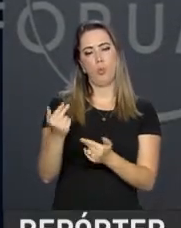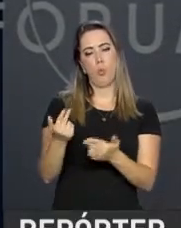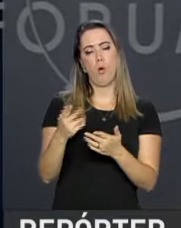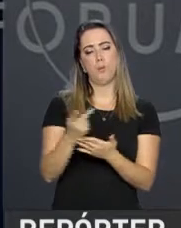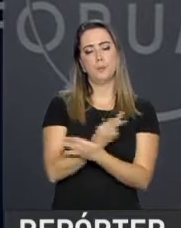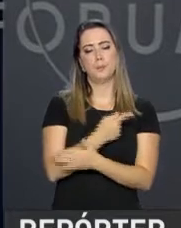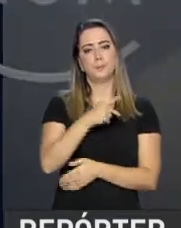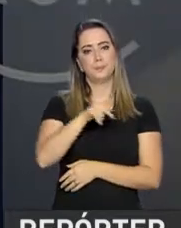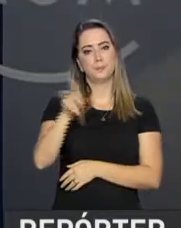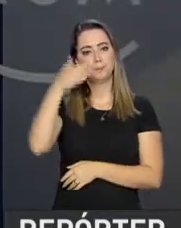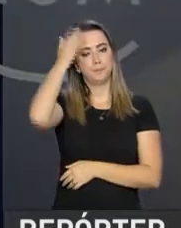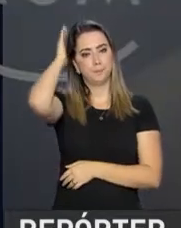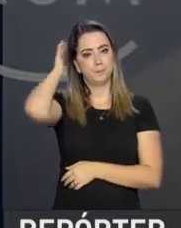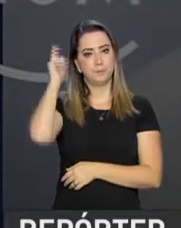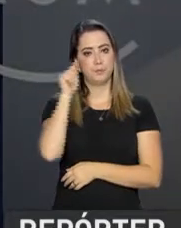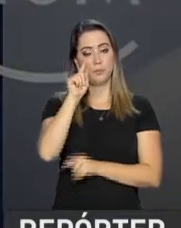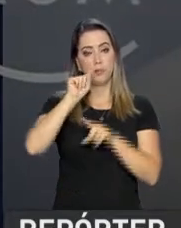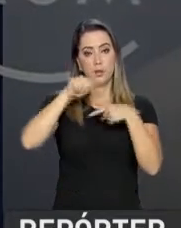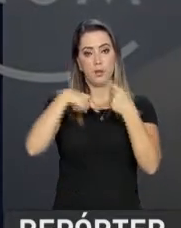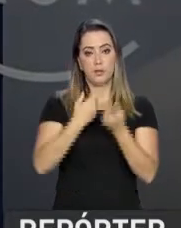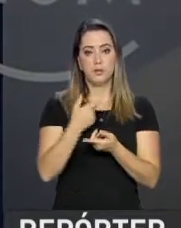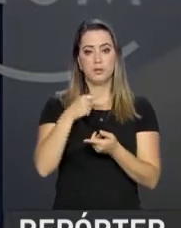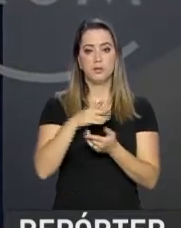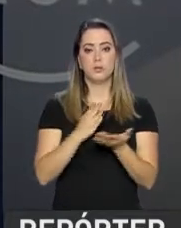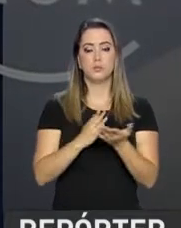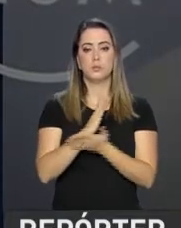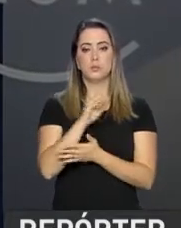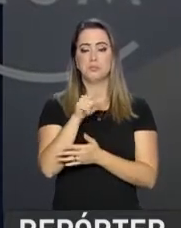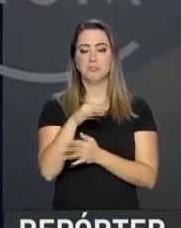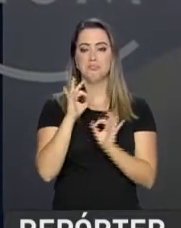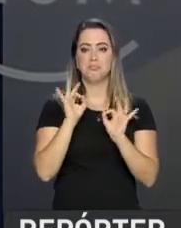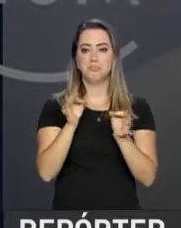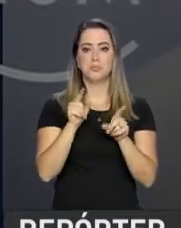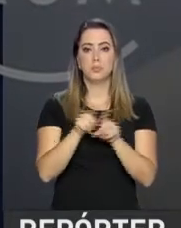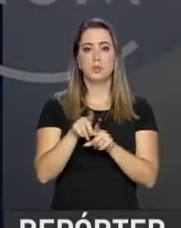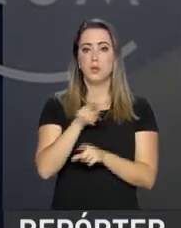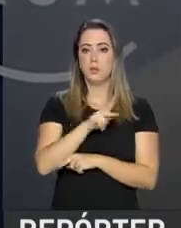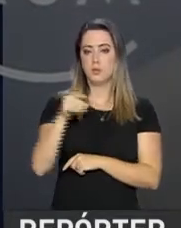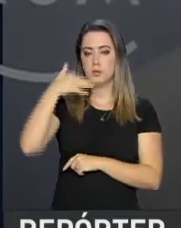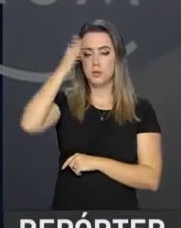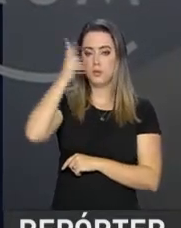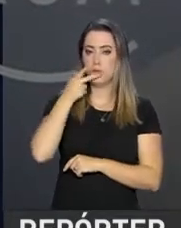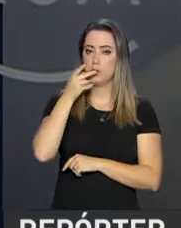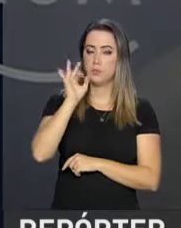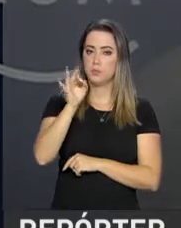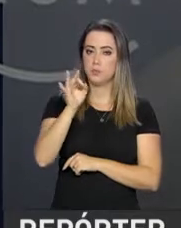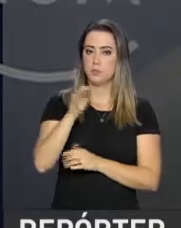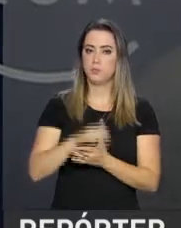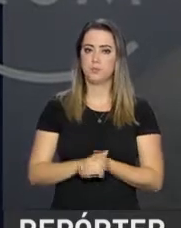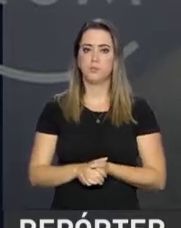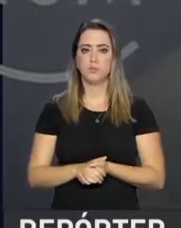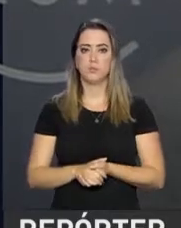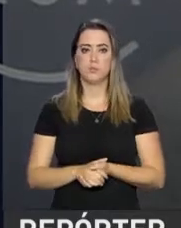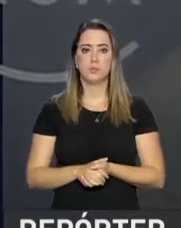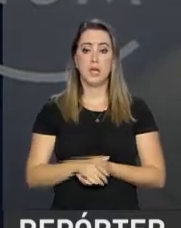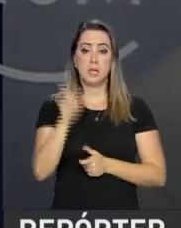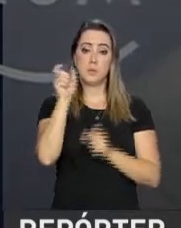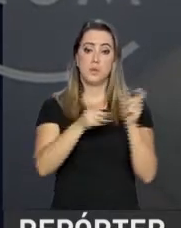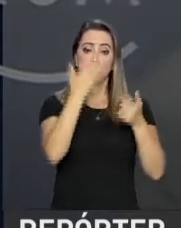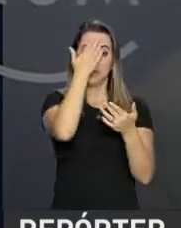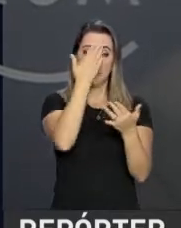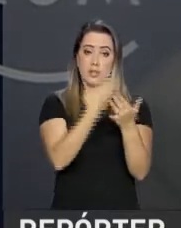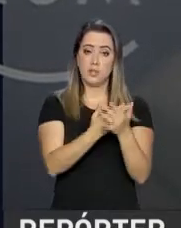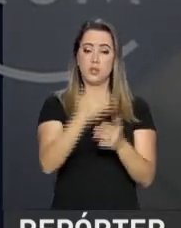no brasil depois da avaliação positiva michel temer foi enfático há muito otimismo no brasil o otimismo